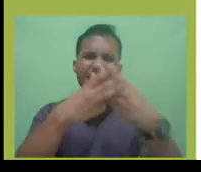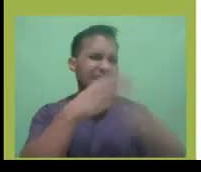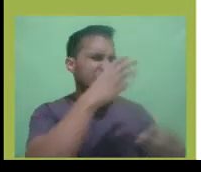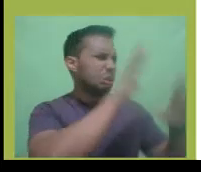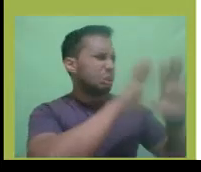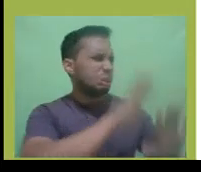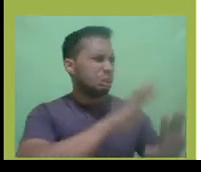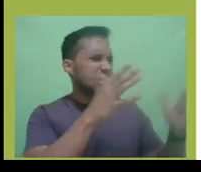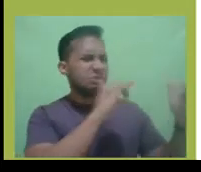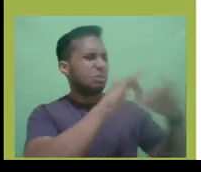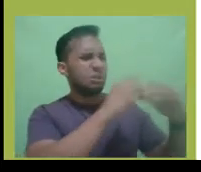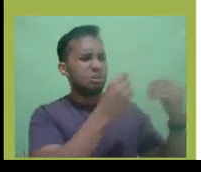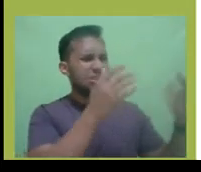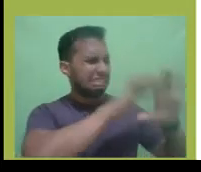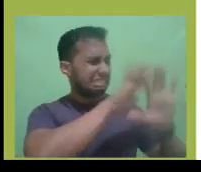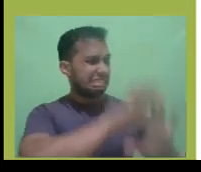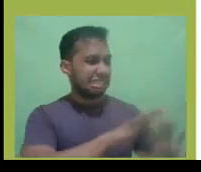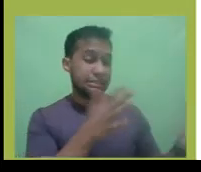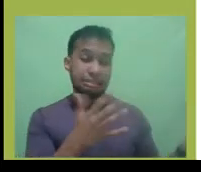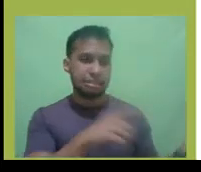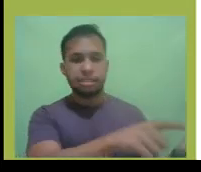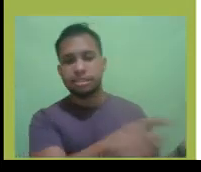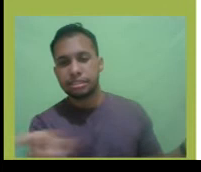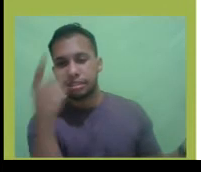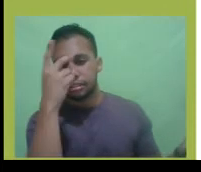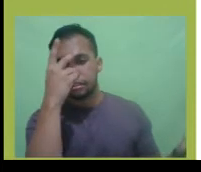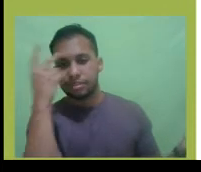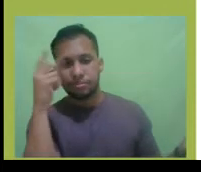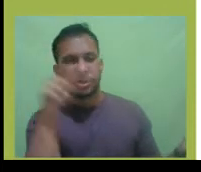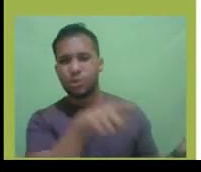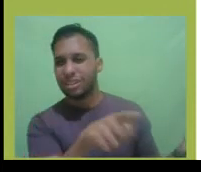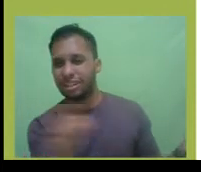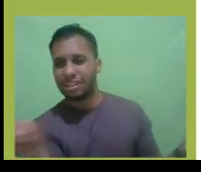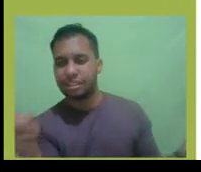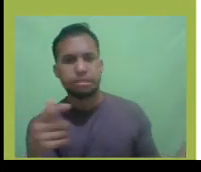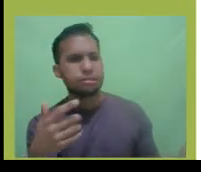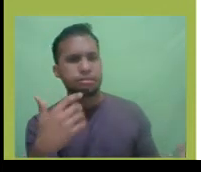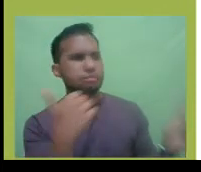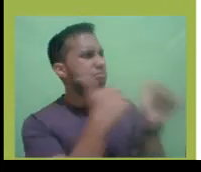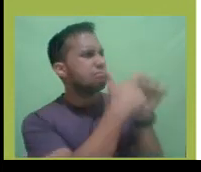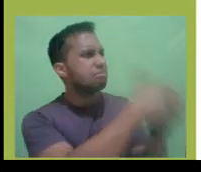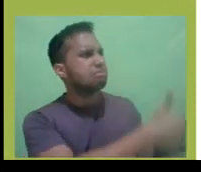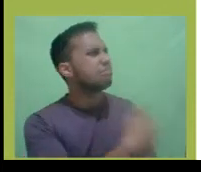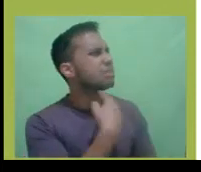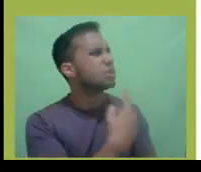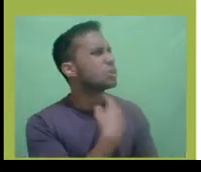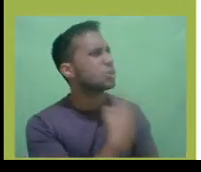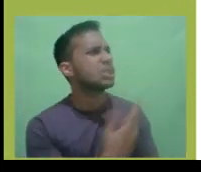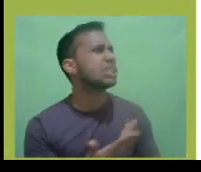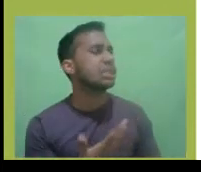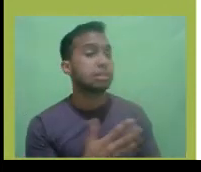informação, dispersam o espectador e ele não consegue acompanhar a sua linha de raciocínio. Quando o